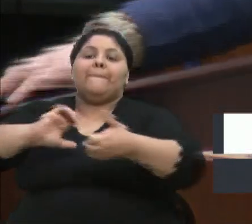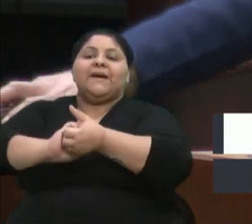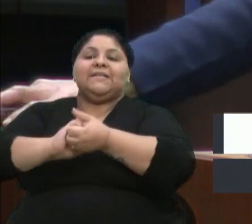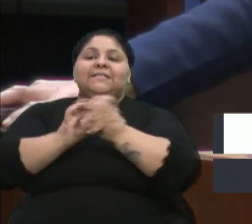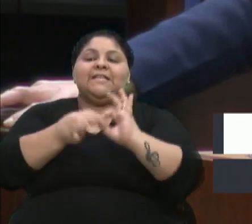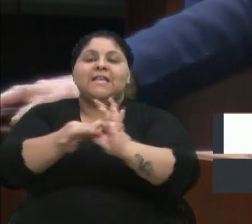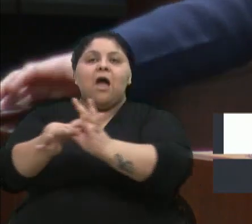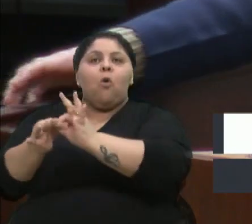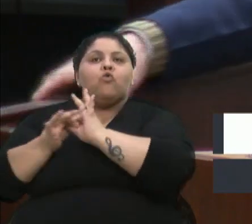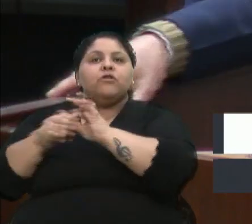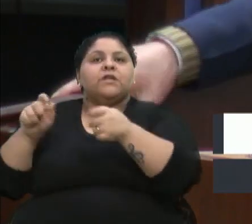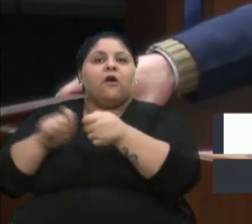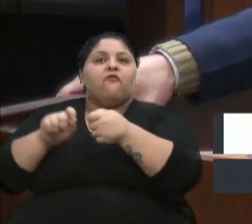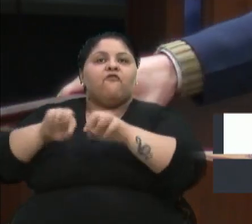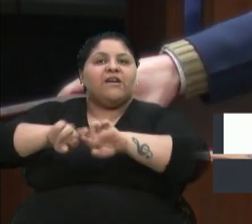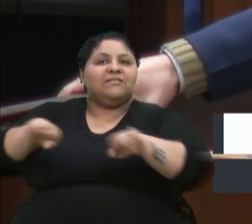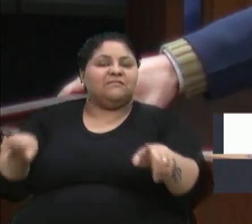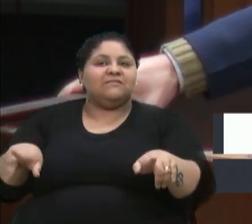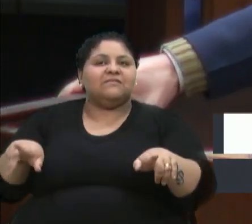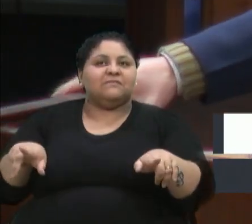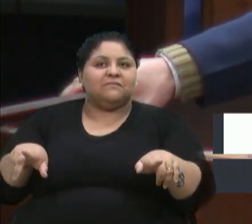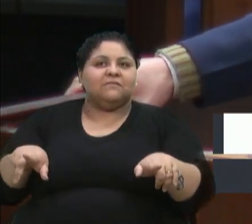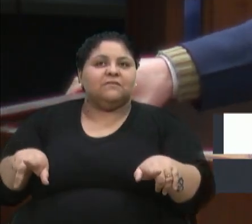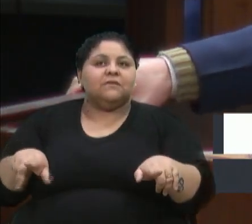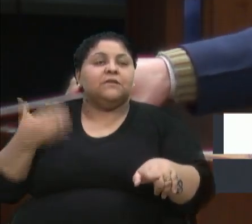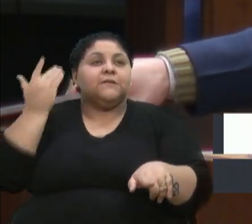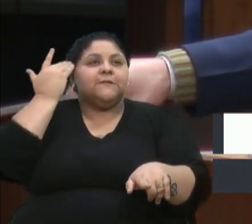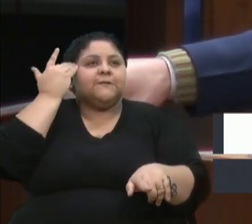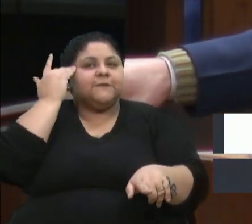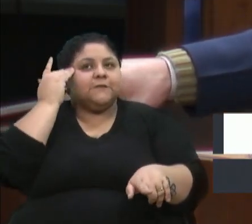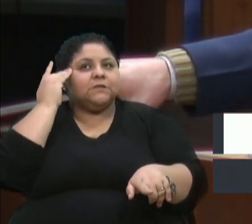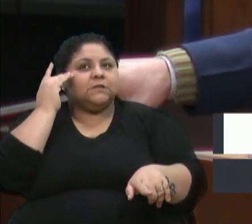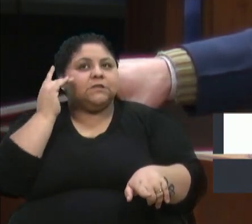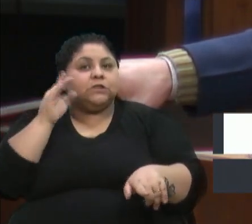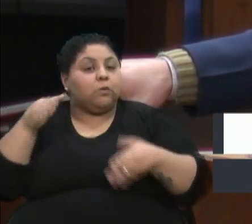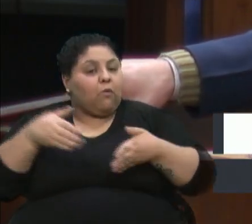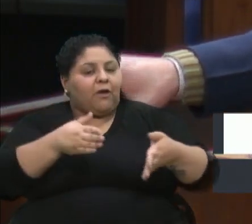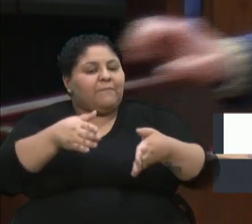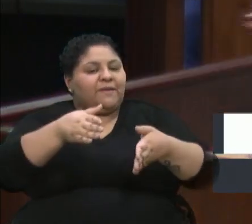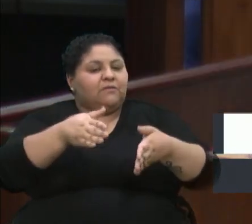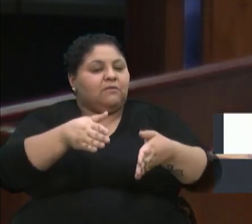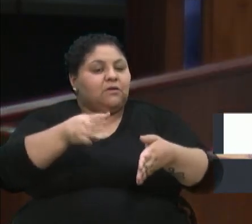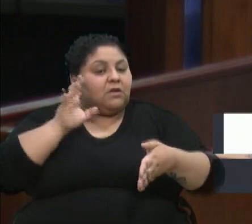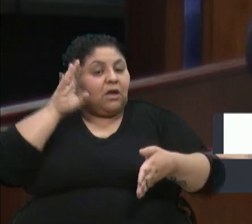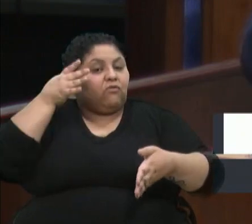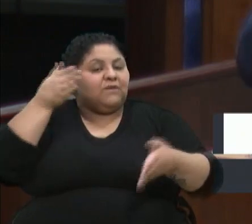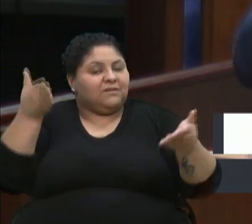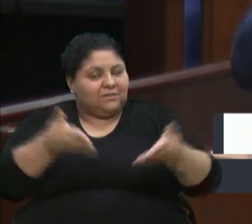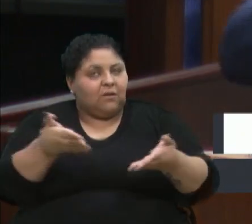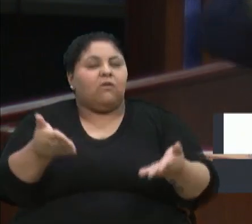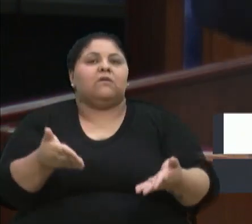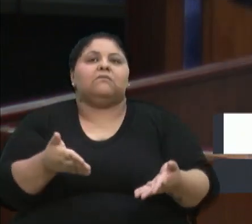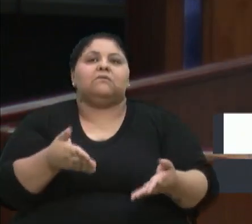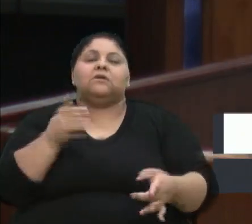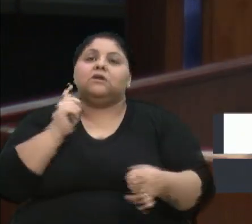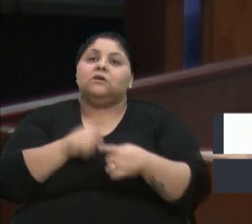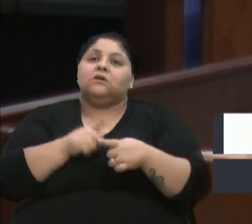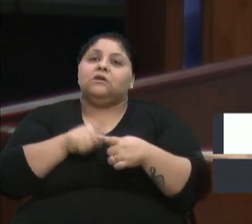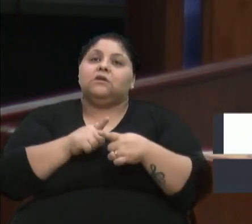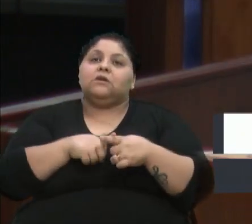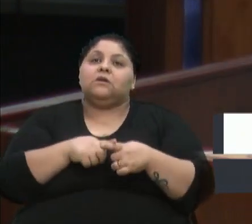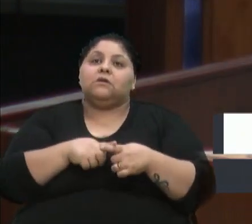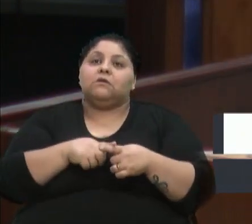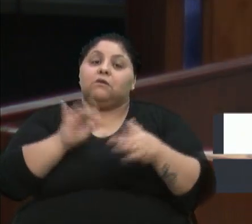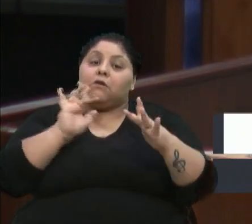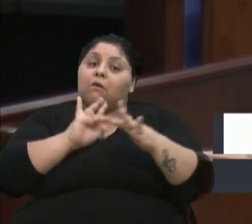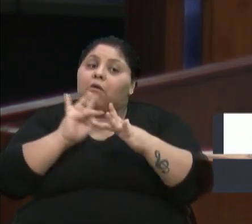faz a diferença, que dá a entender que não é esse aí o caminho que está acontecendo. Porque eu quero estar nas minhas redes